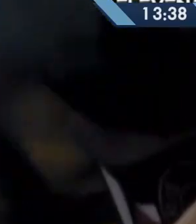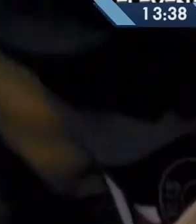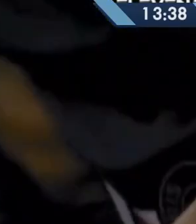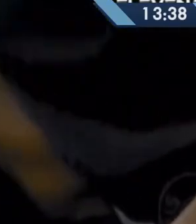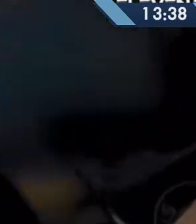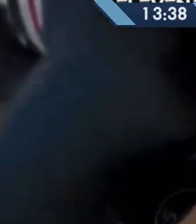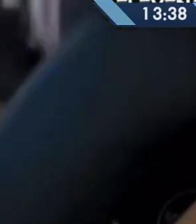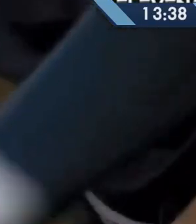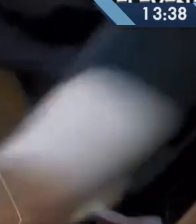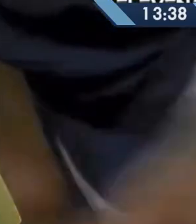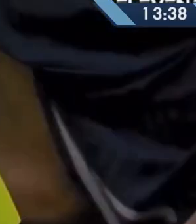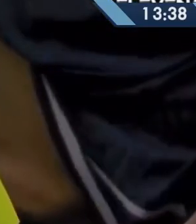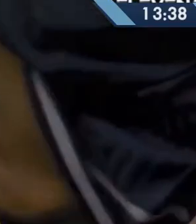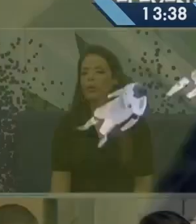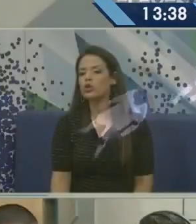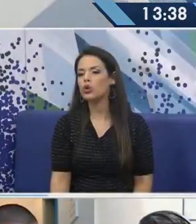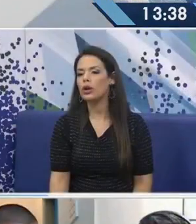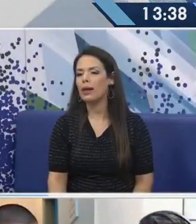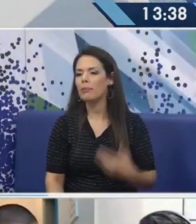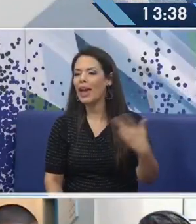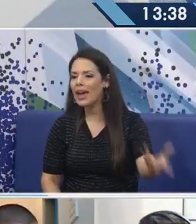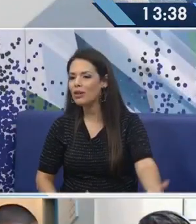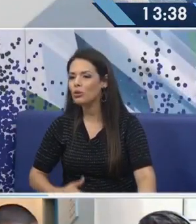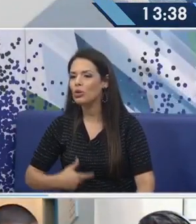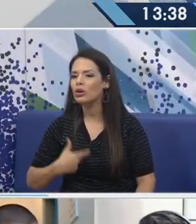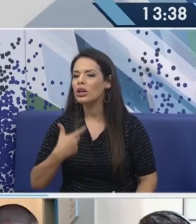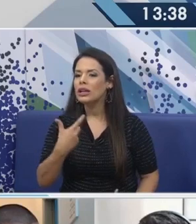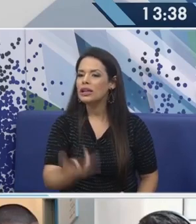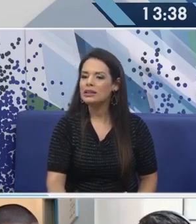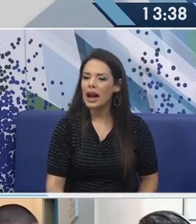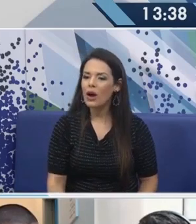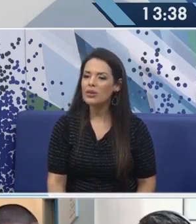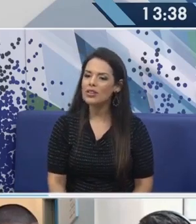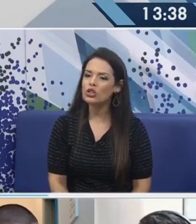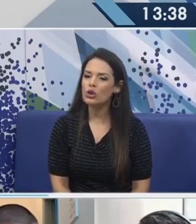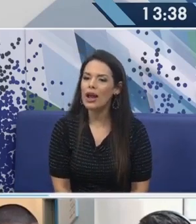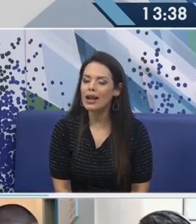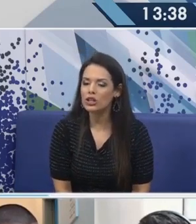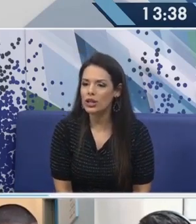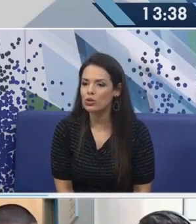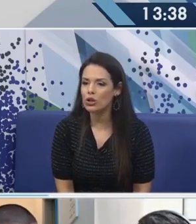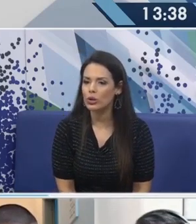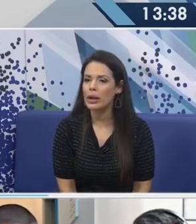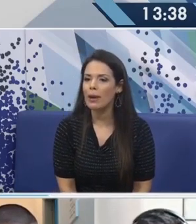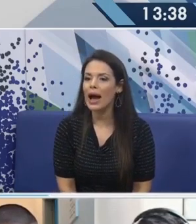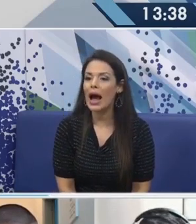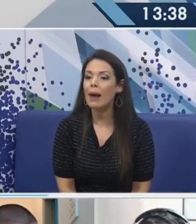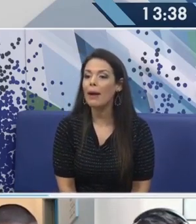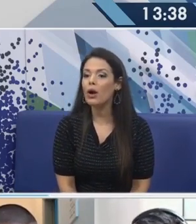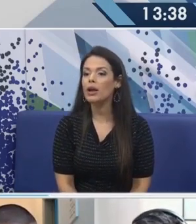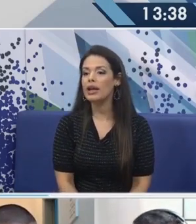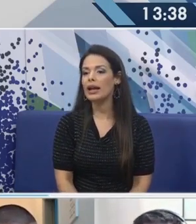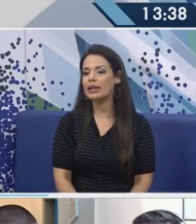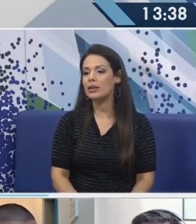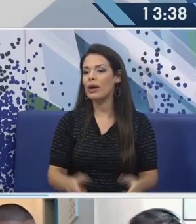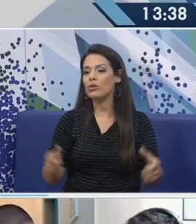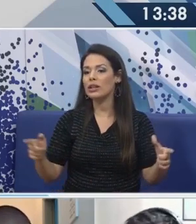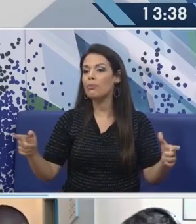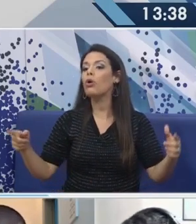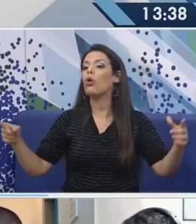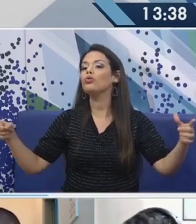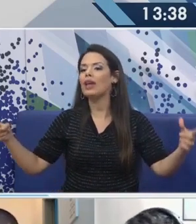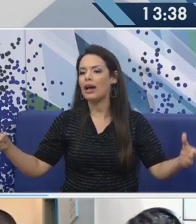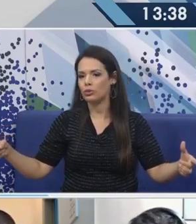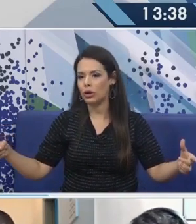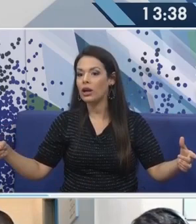ele já chora, ele deve pensar, ele mesmo postou, né, medo e tal, e se a gente olhar nas lesões do Neymar, a maioria é lesão